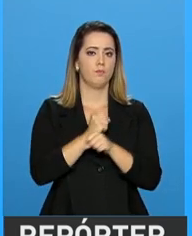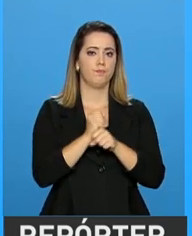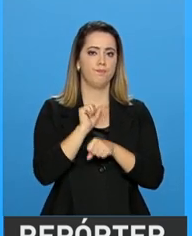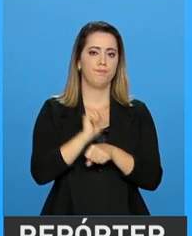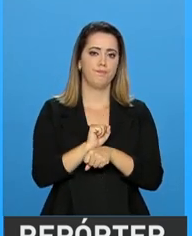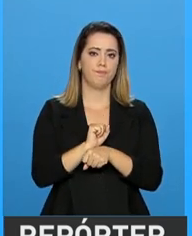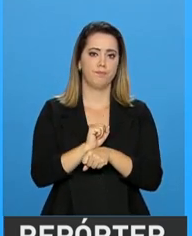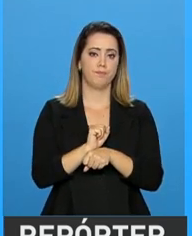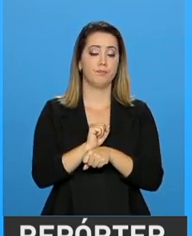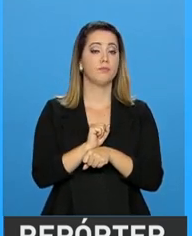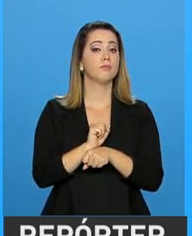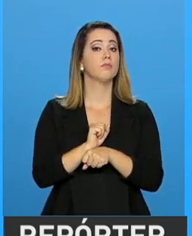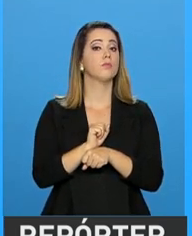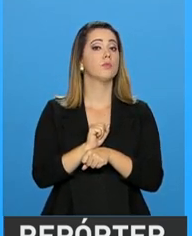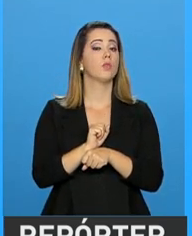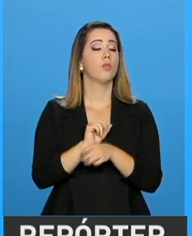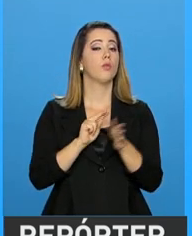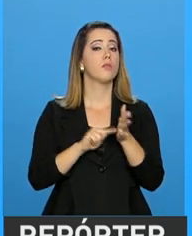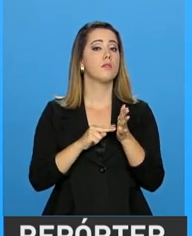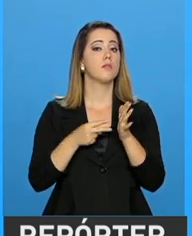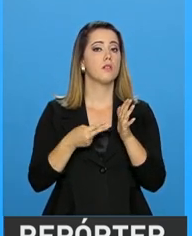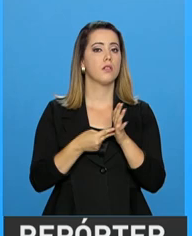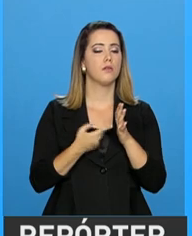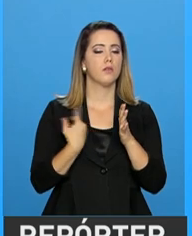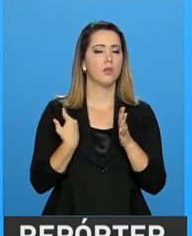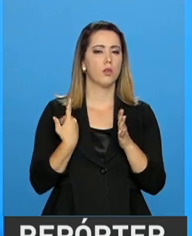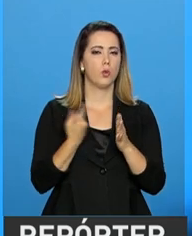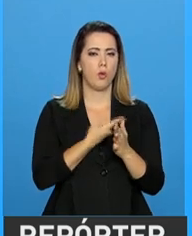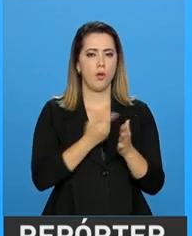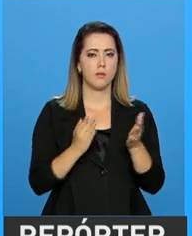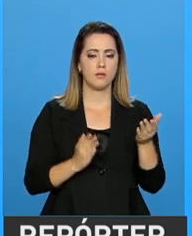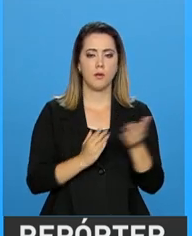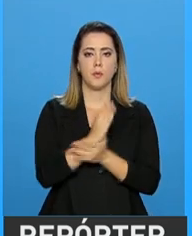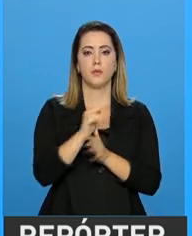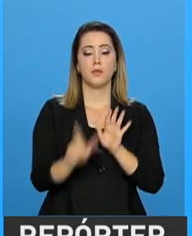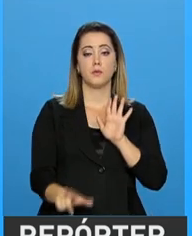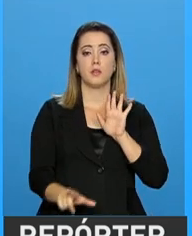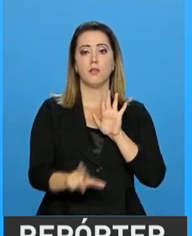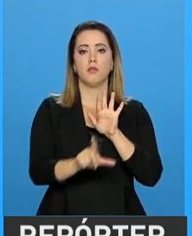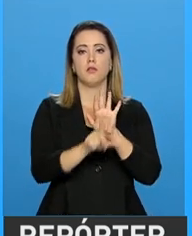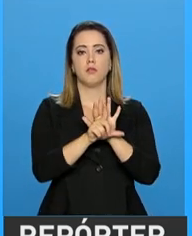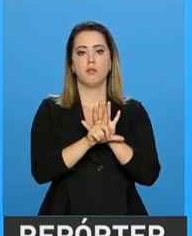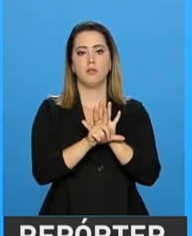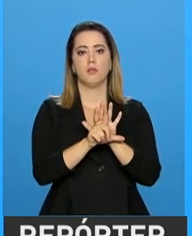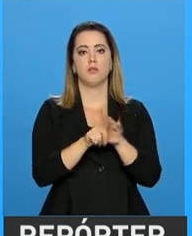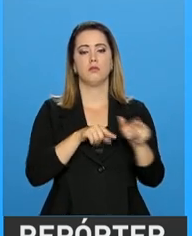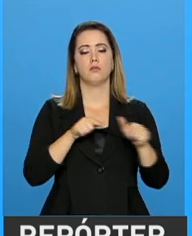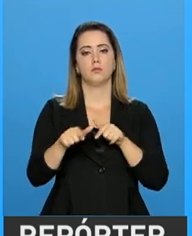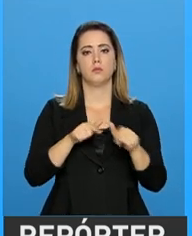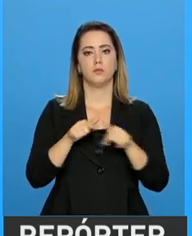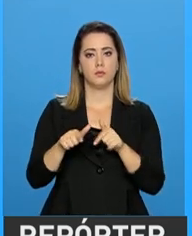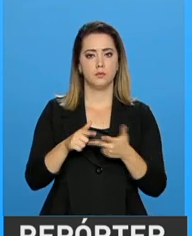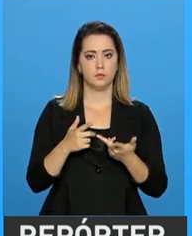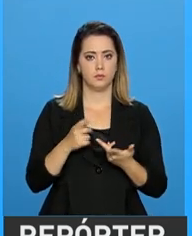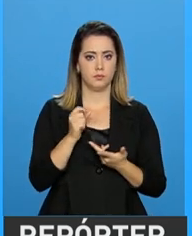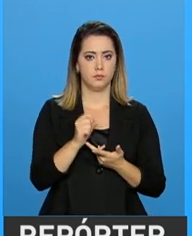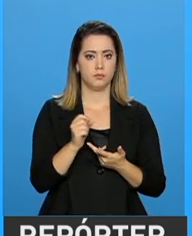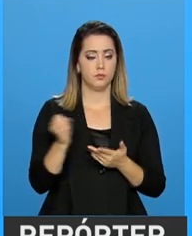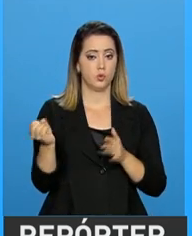feito ou seja aprovamos a modernização da legislação trabalhista